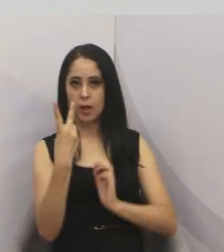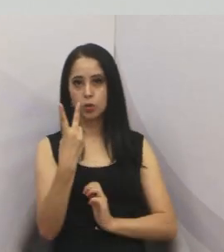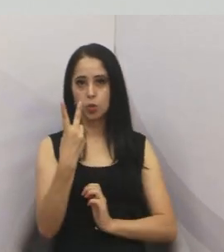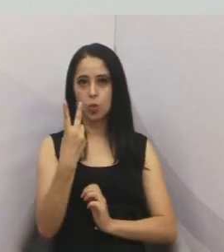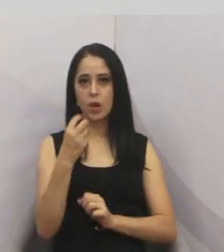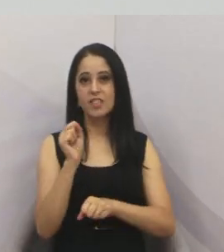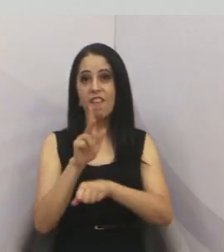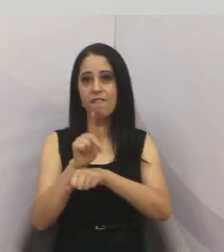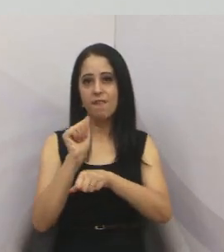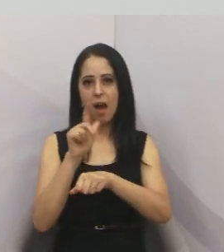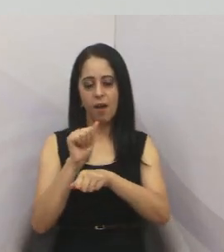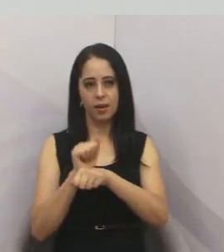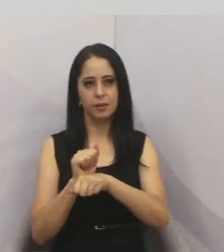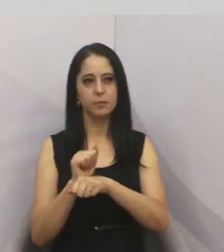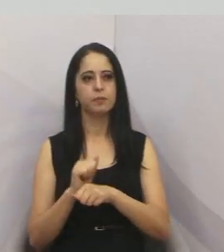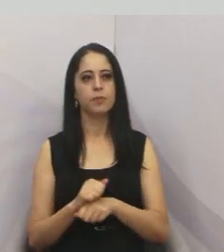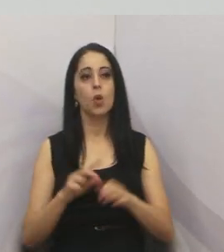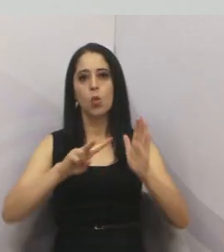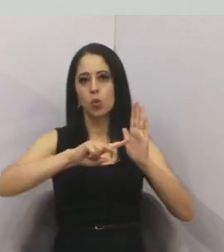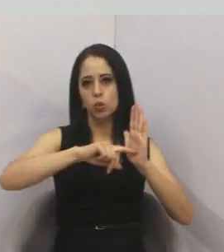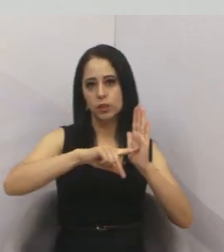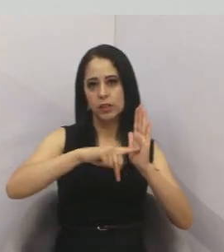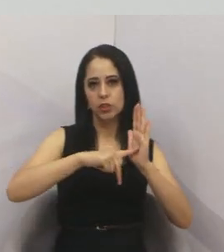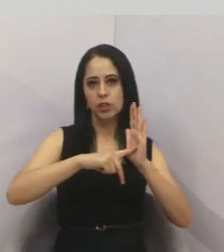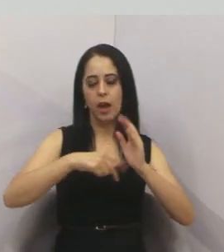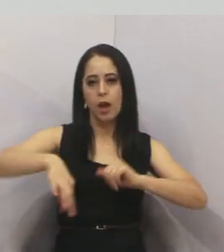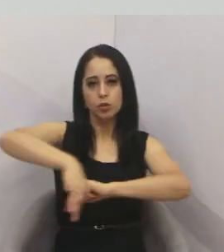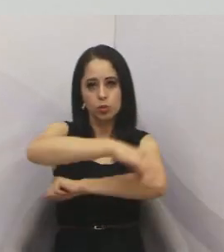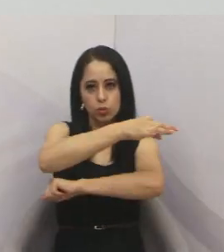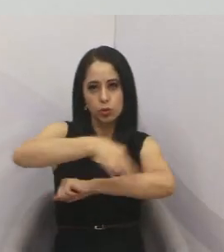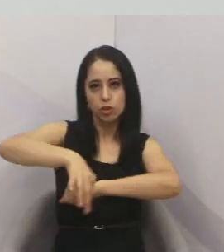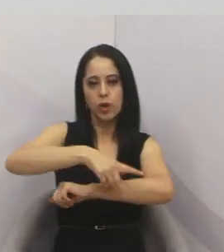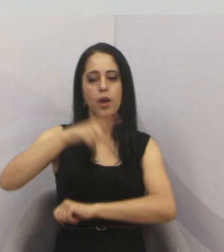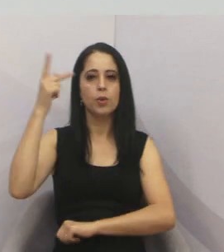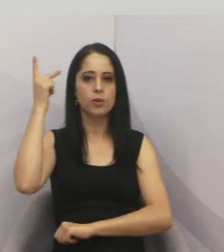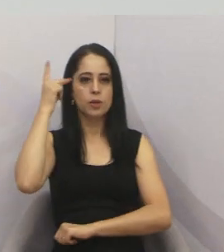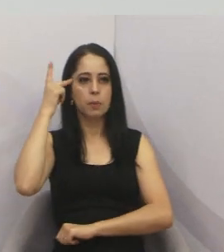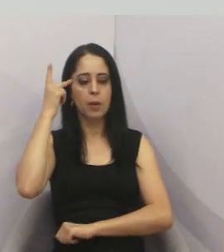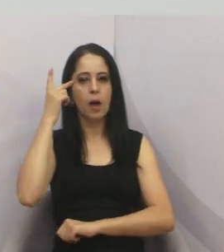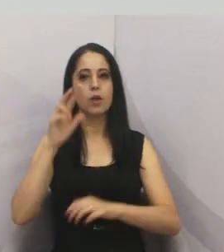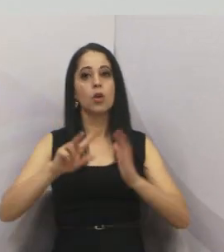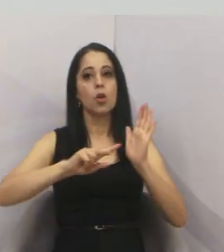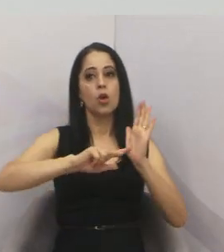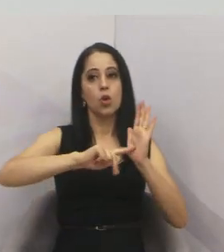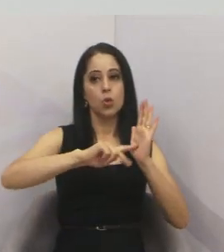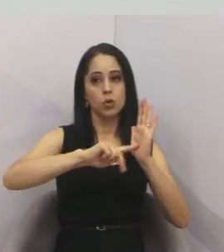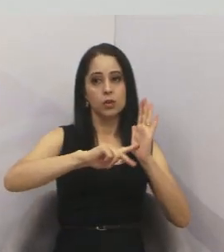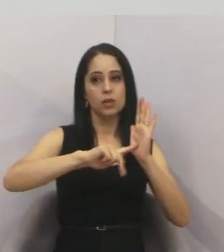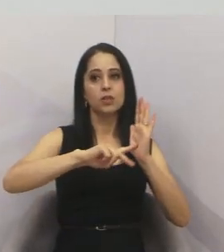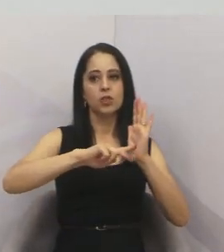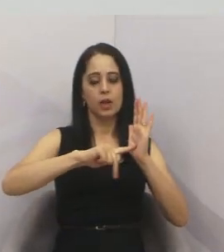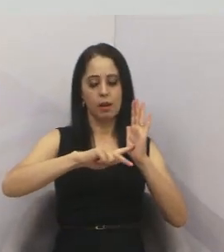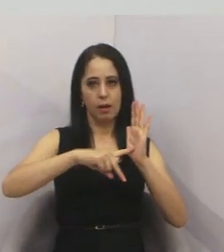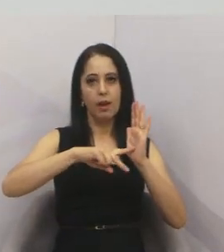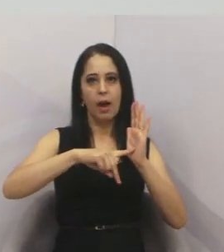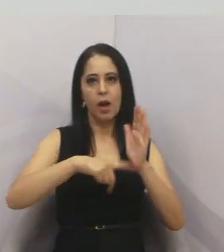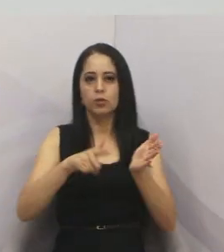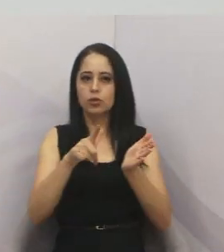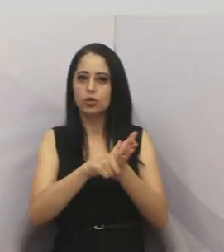vagas. Sindicato dos Engenheiros do Estado de São Paulo e Sindicato dos Papeleiros de Jacareí. Temos